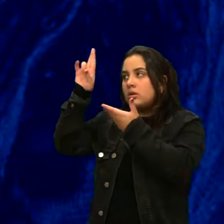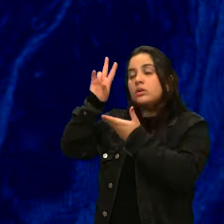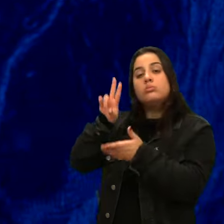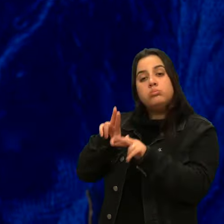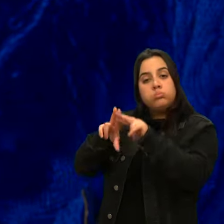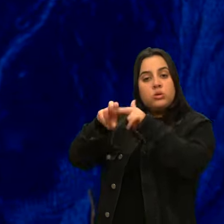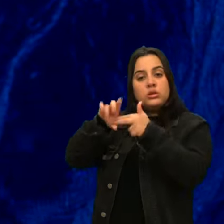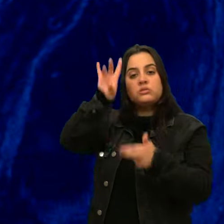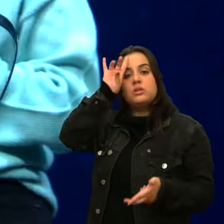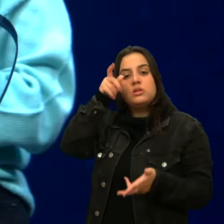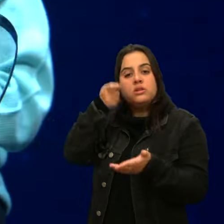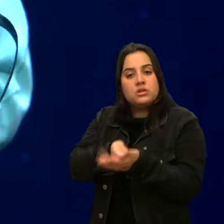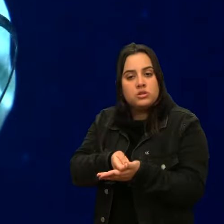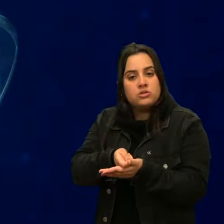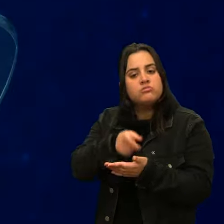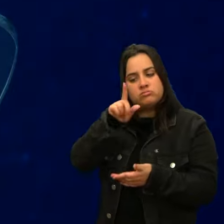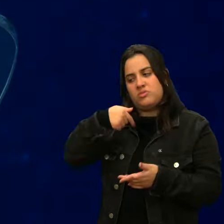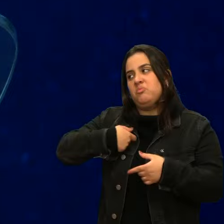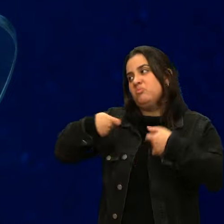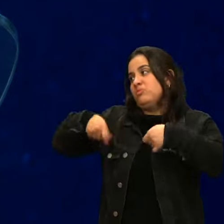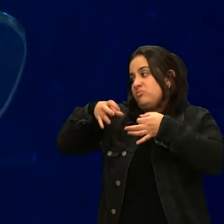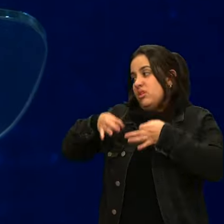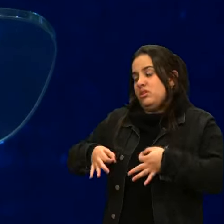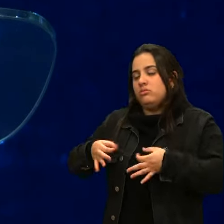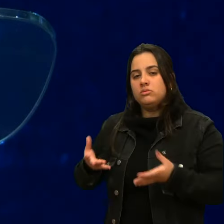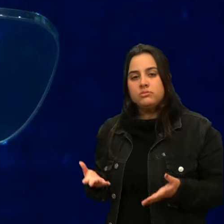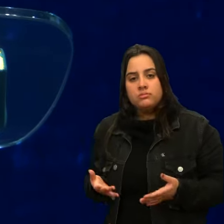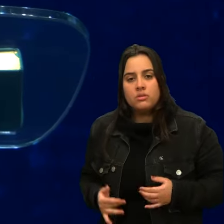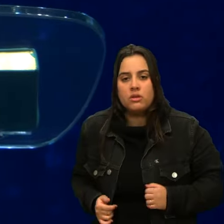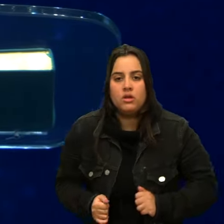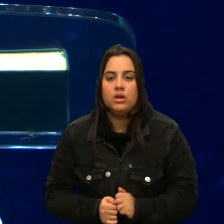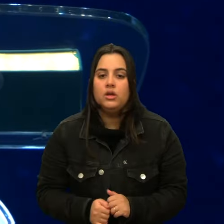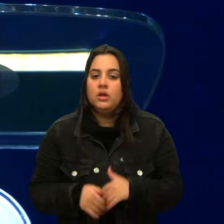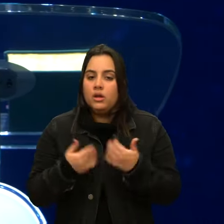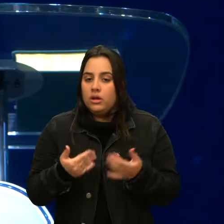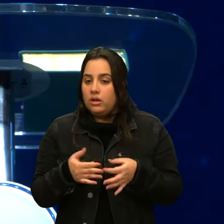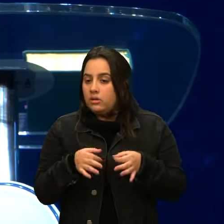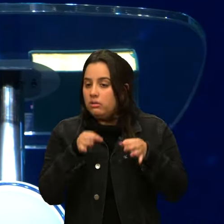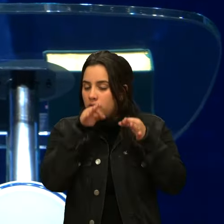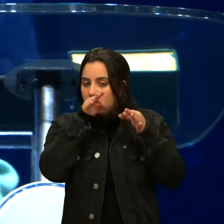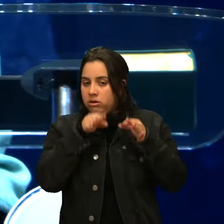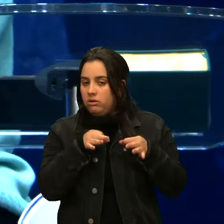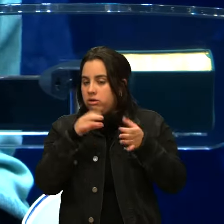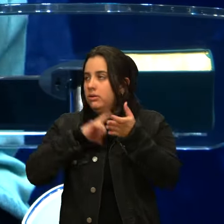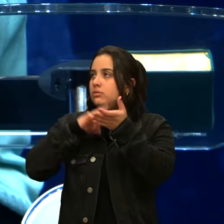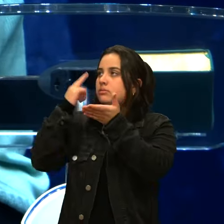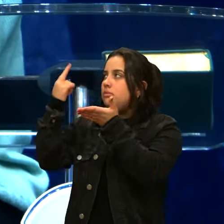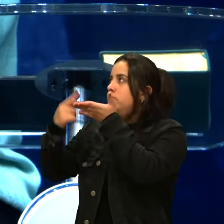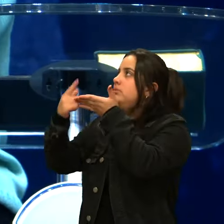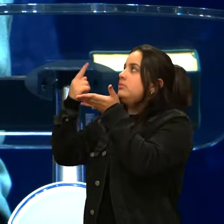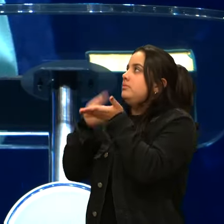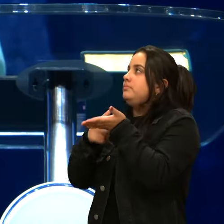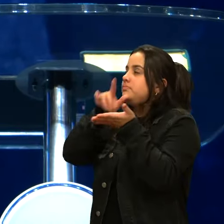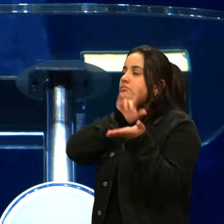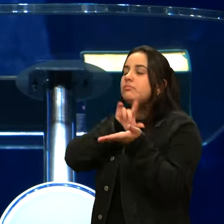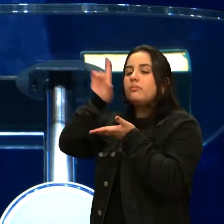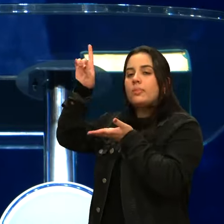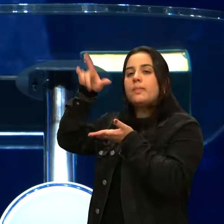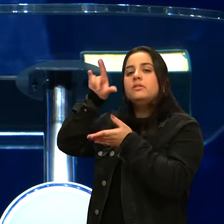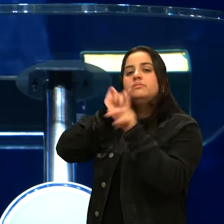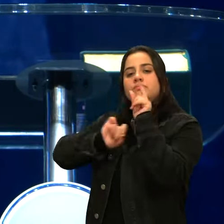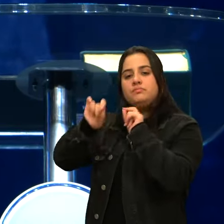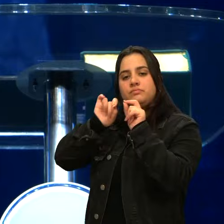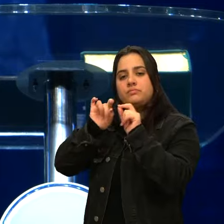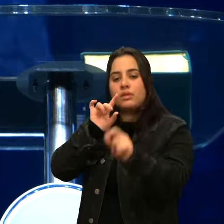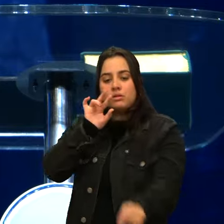ele decidiu que ele seria íntegro. A integridade, você ter um compromisso em ser íntegro, é uma